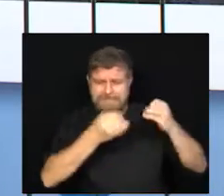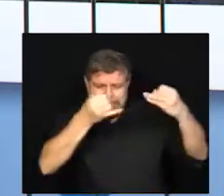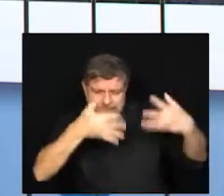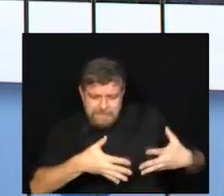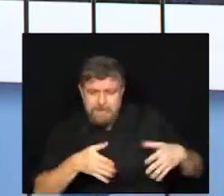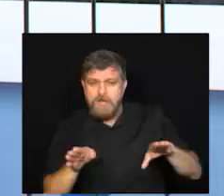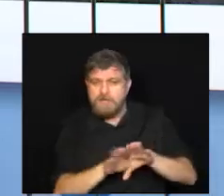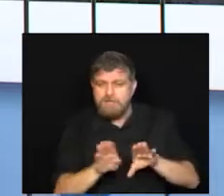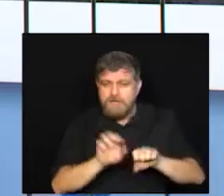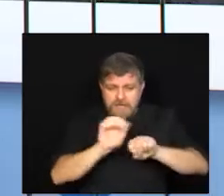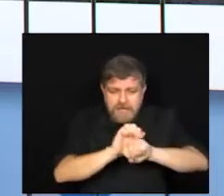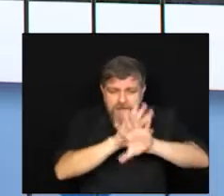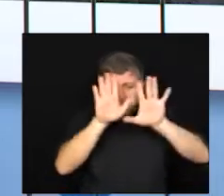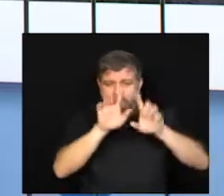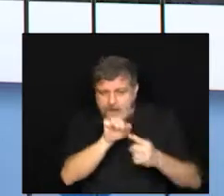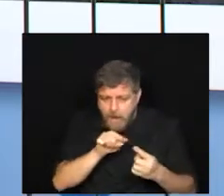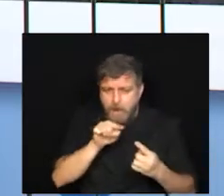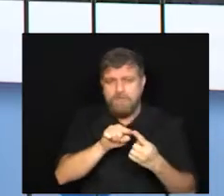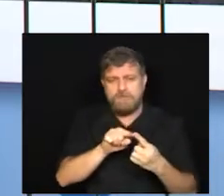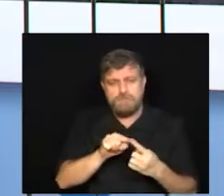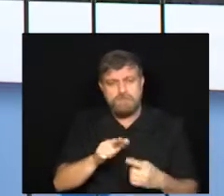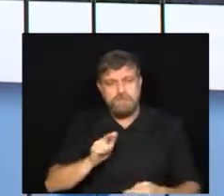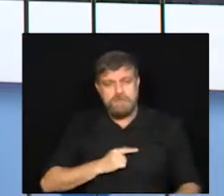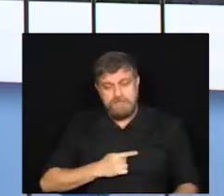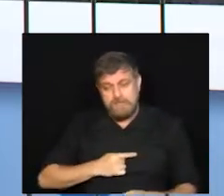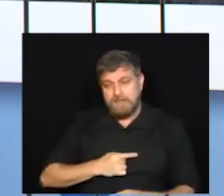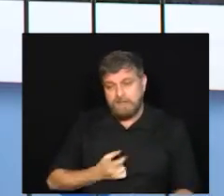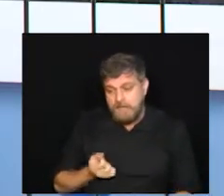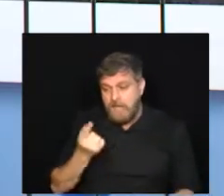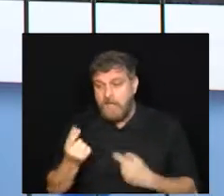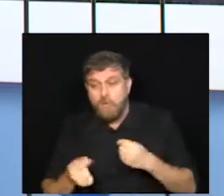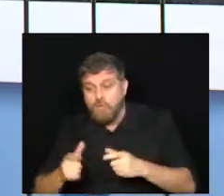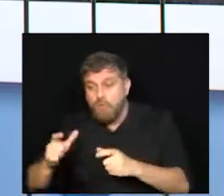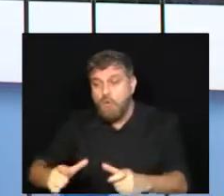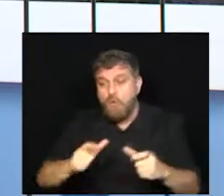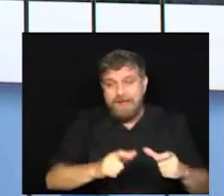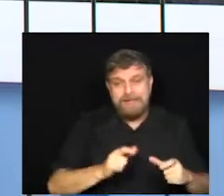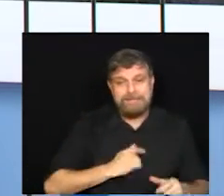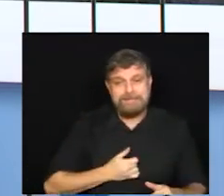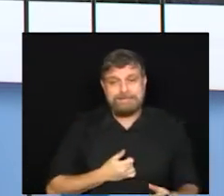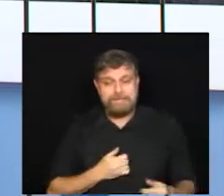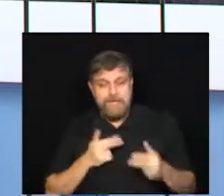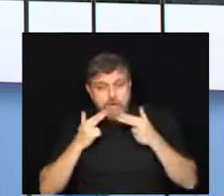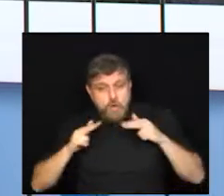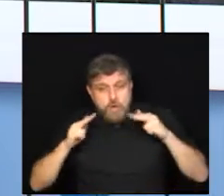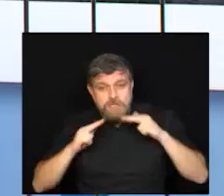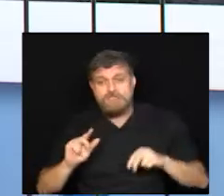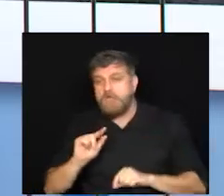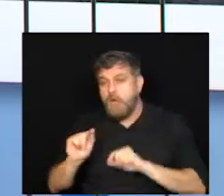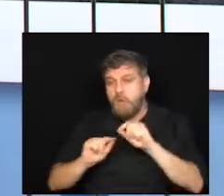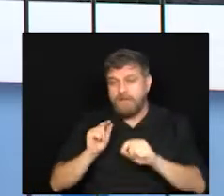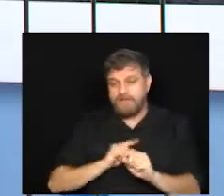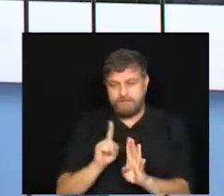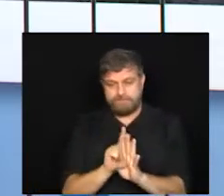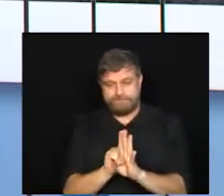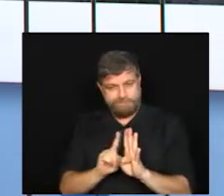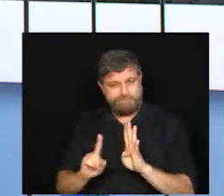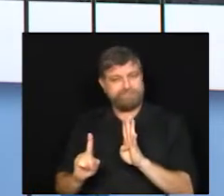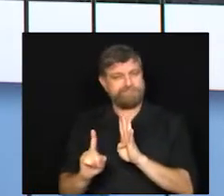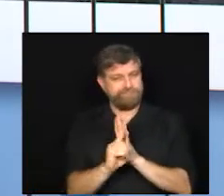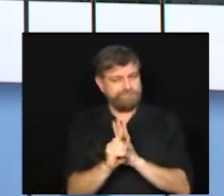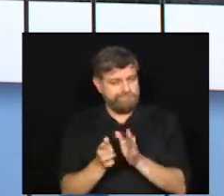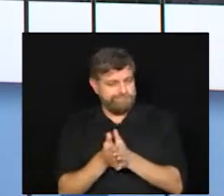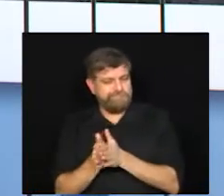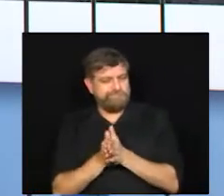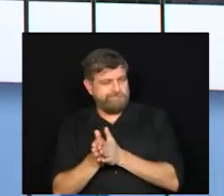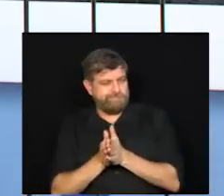de transparência, já que há em muitos lugares aí notícias e a constatação de furas-filas também. Por